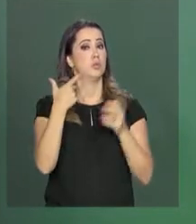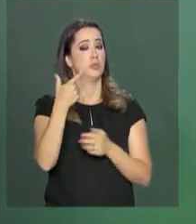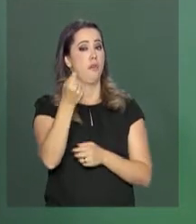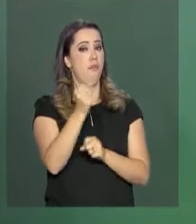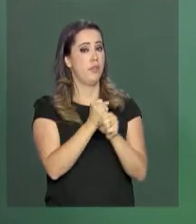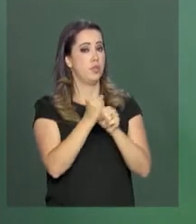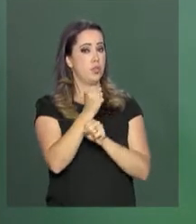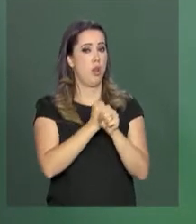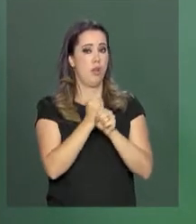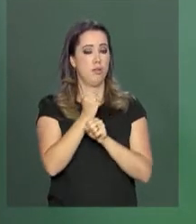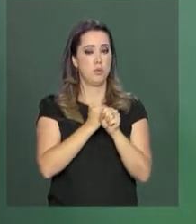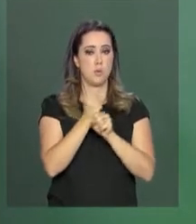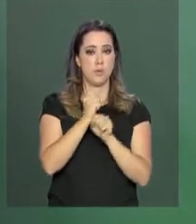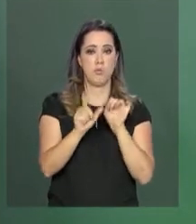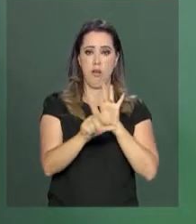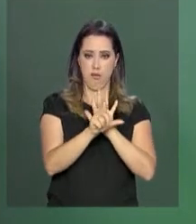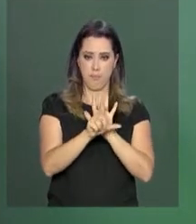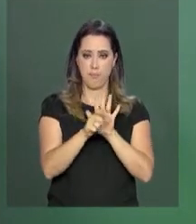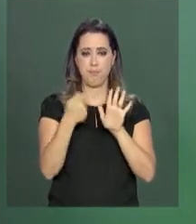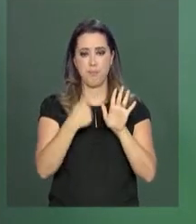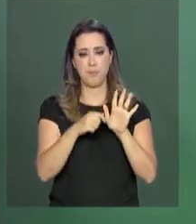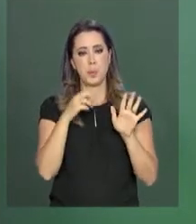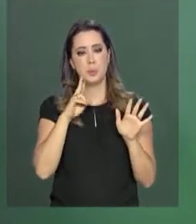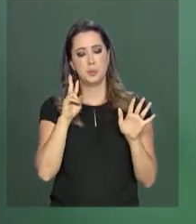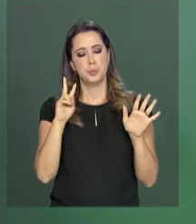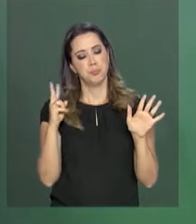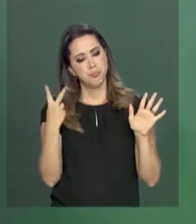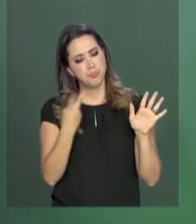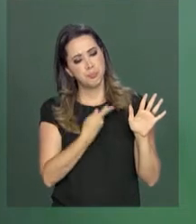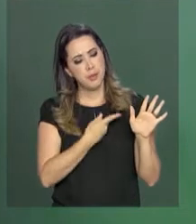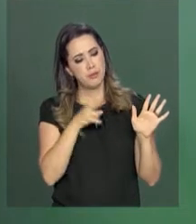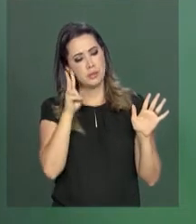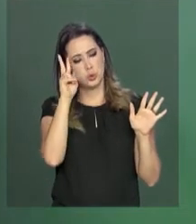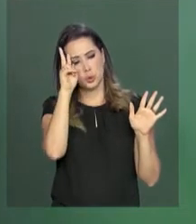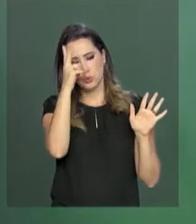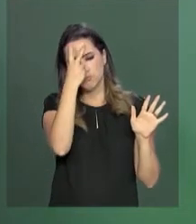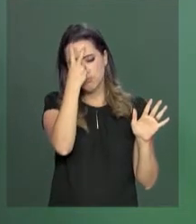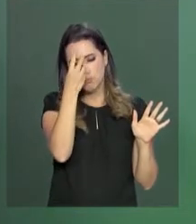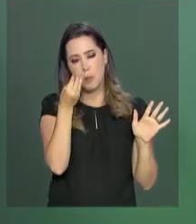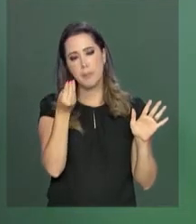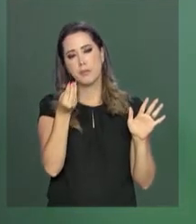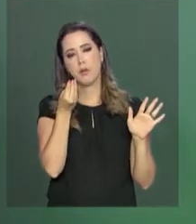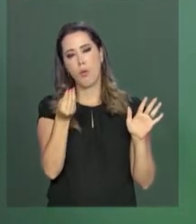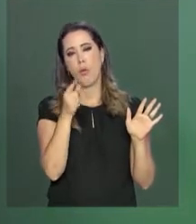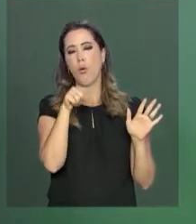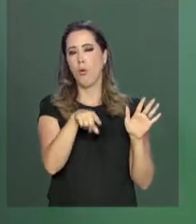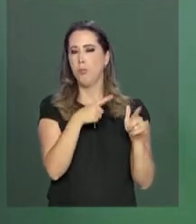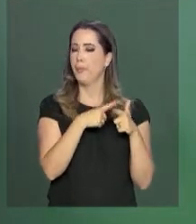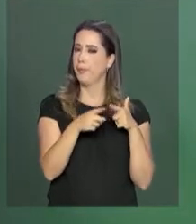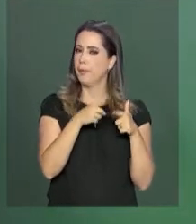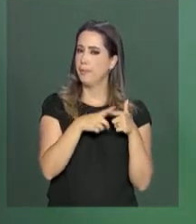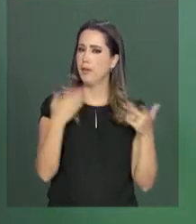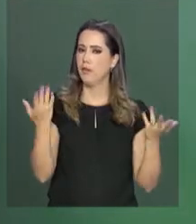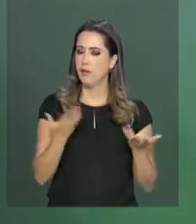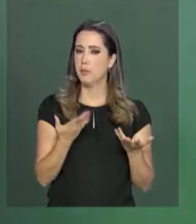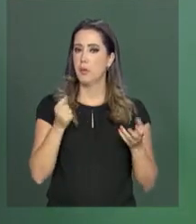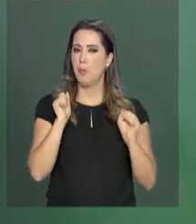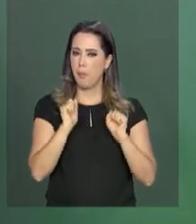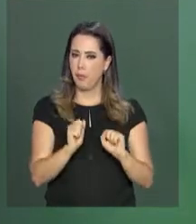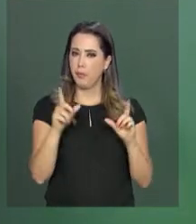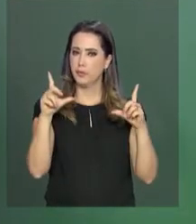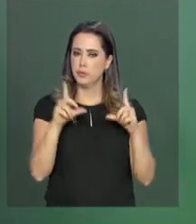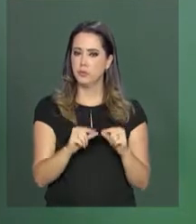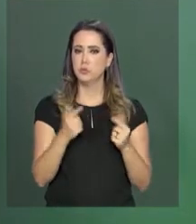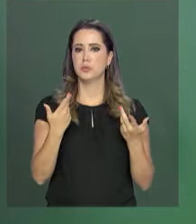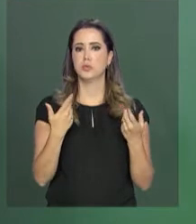a hora é precisamente de refletir sobre esse grave problema. A hora é de